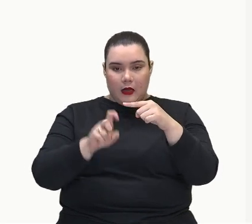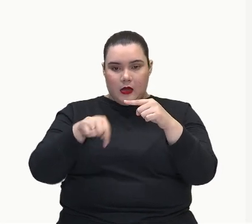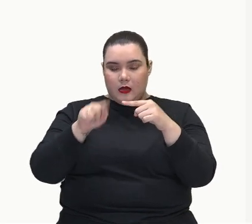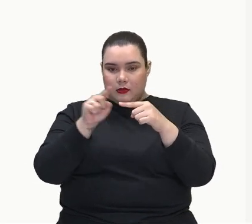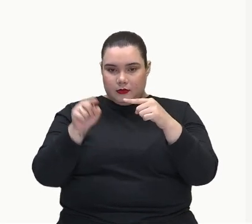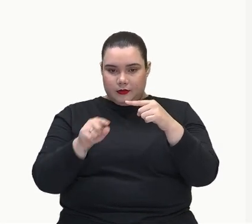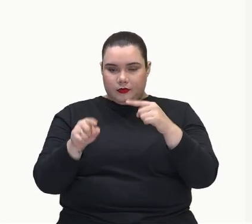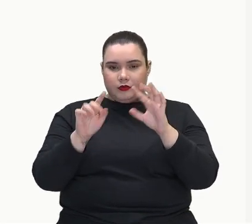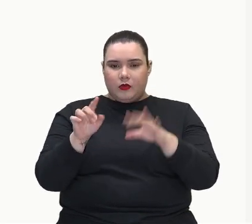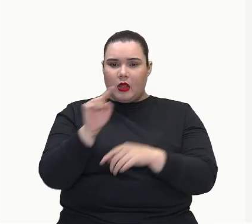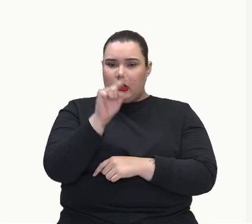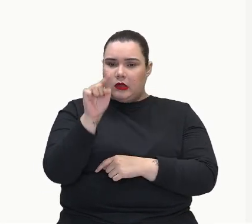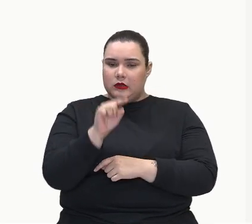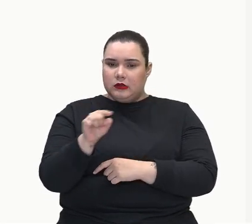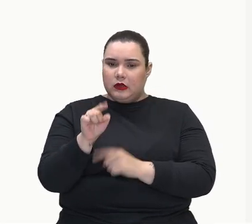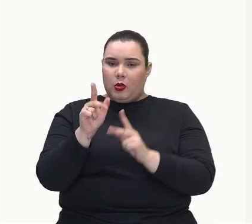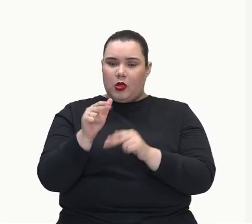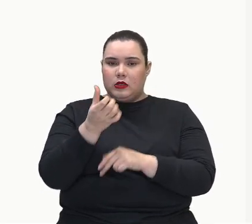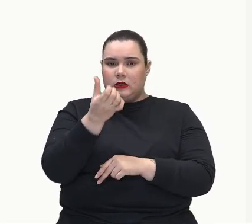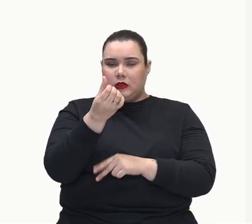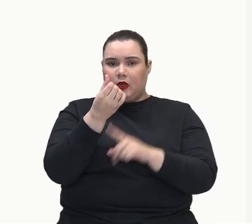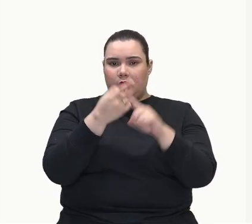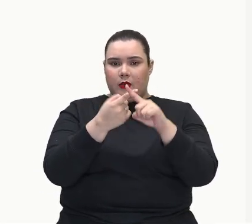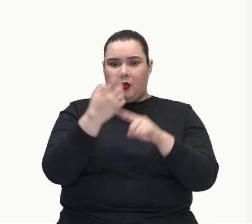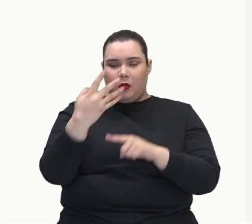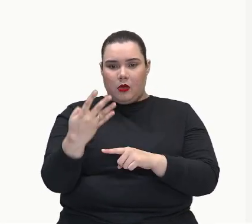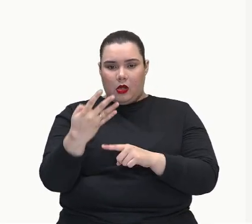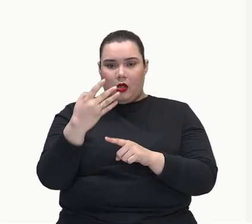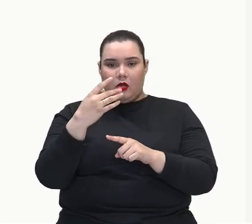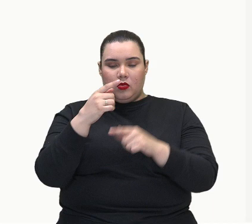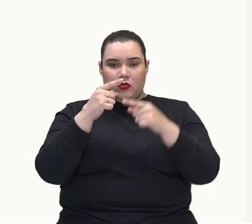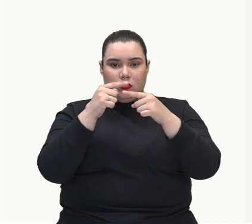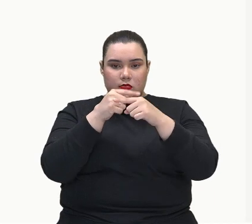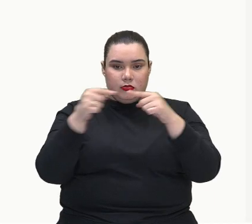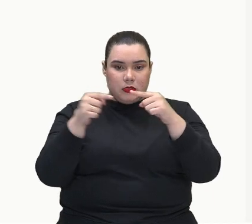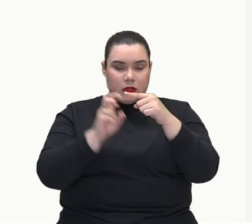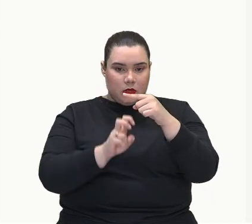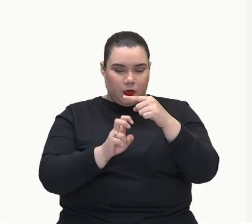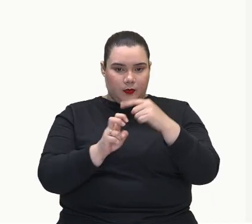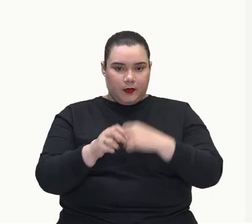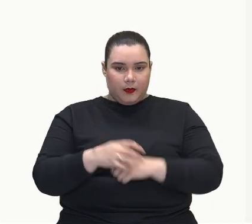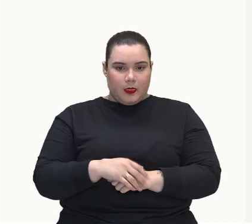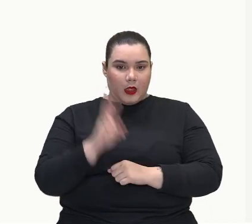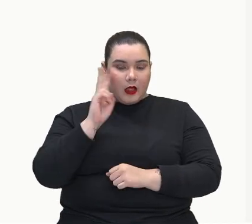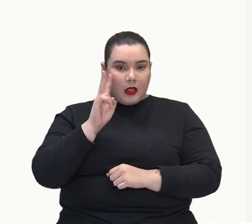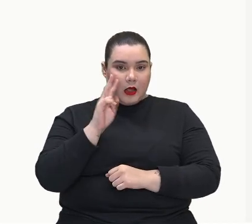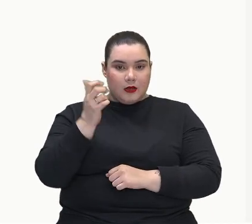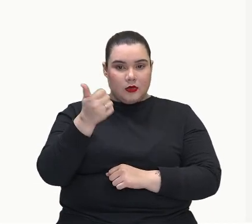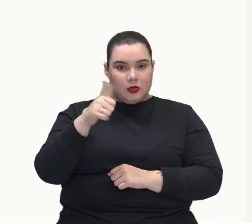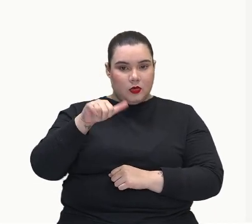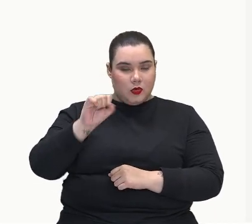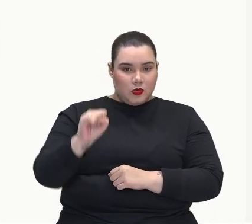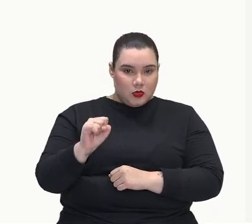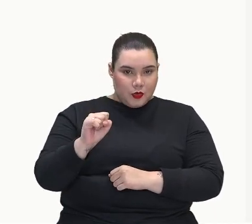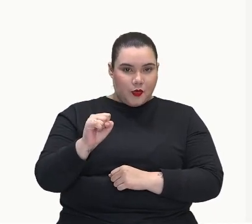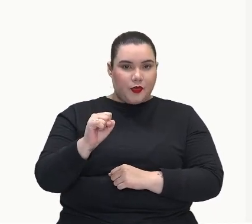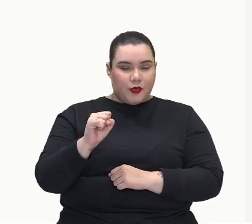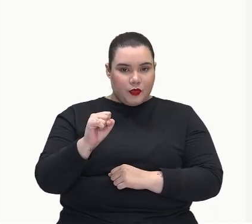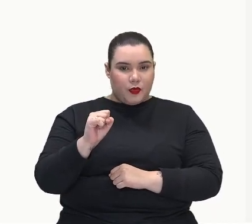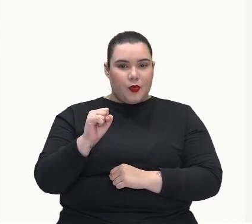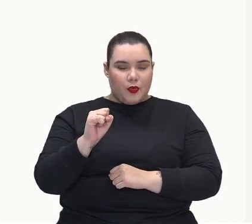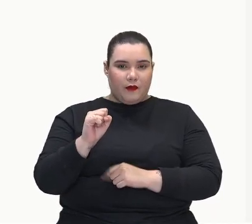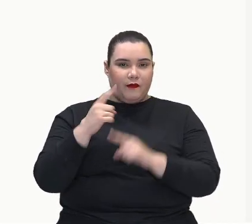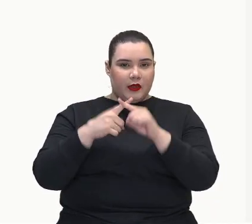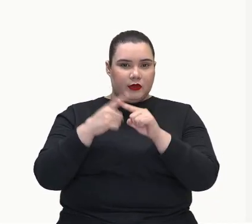6 vezes 4 sobre 5. O que mudou? Não era 18 vezes 4 sobre 15? O que a gente